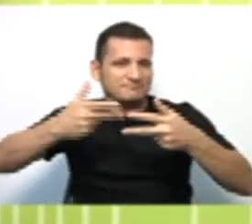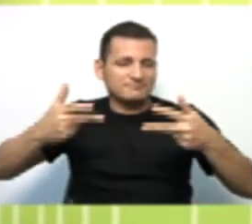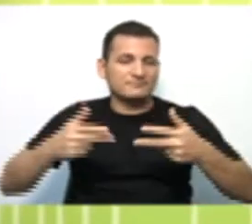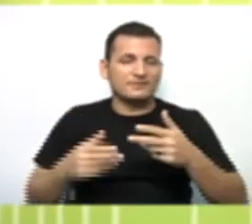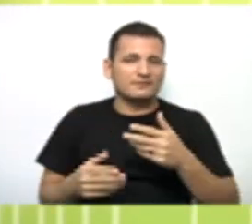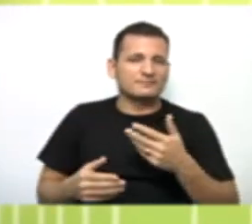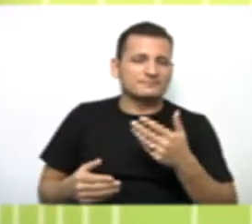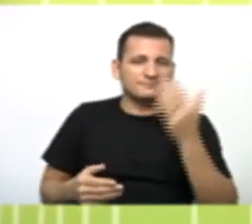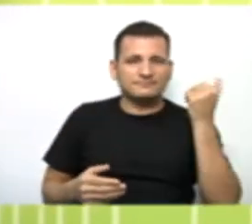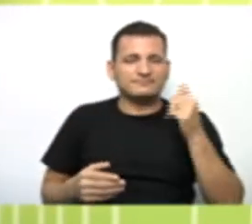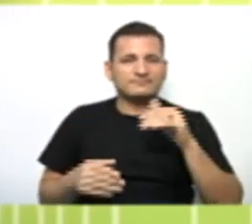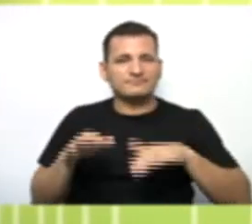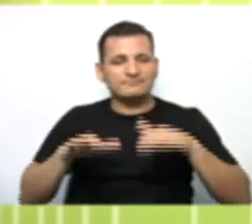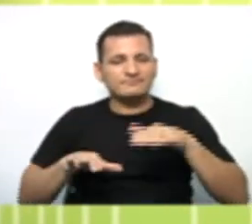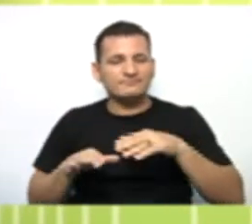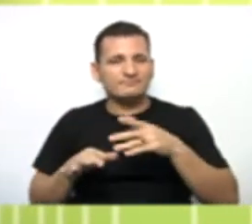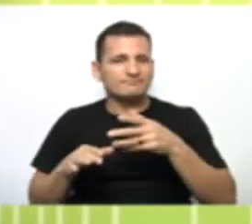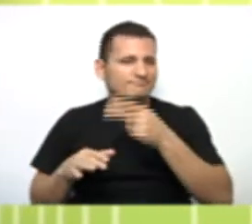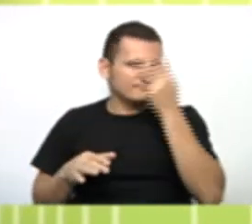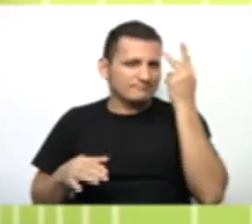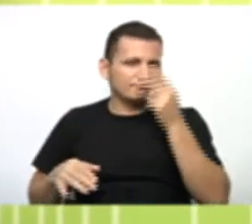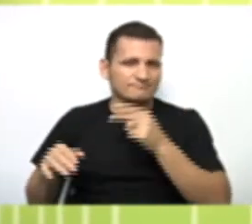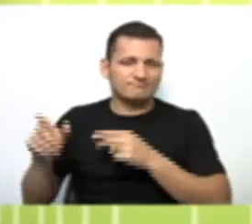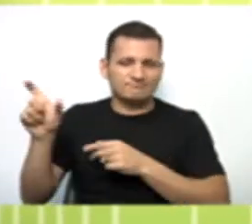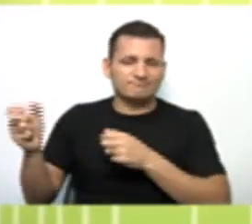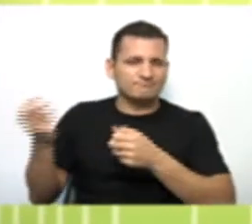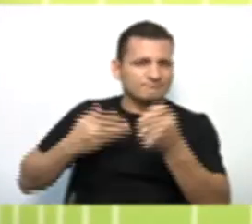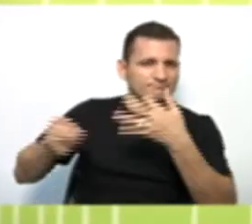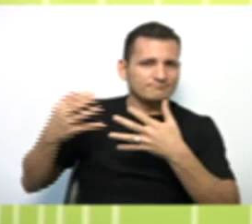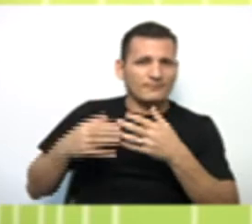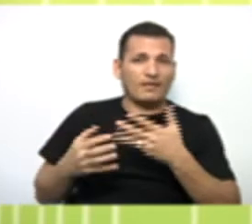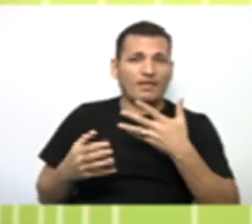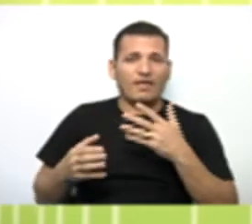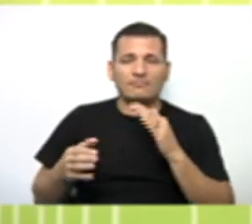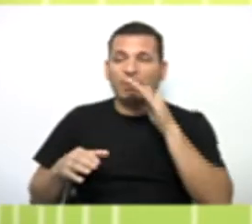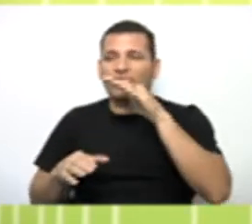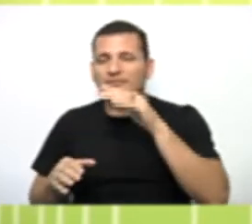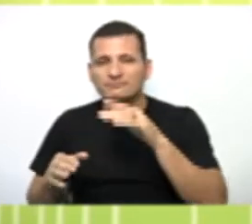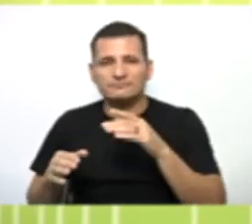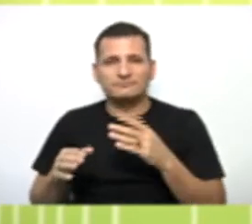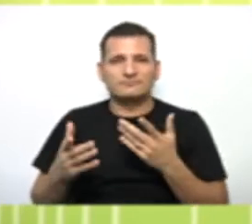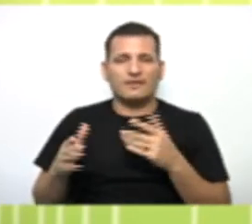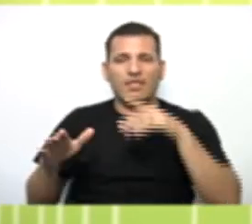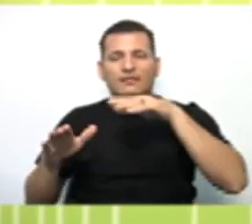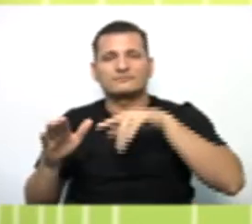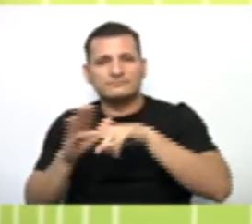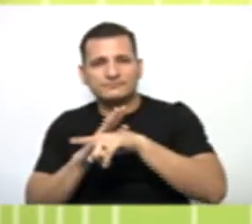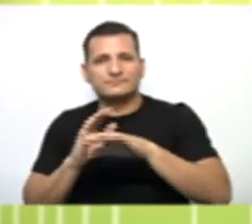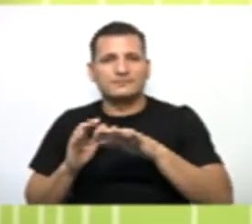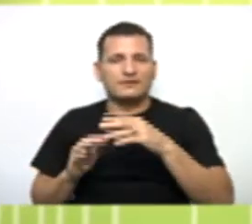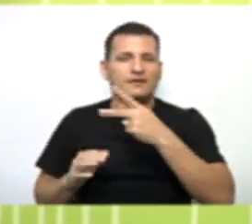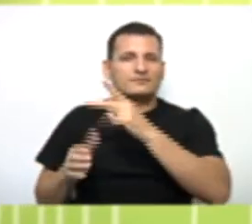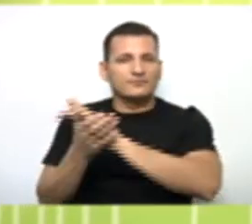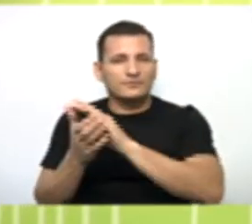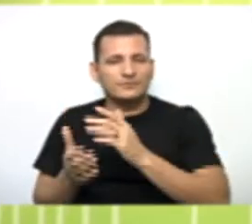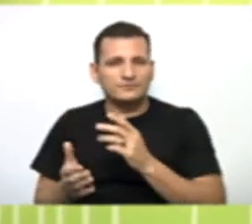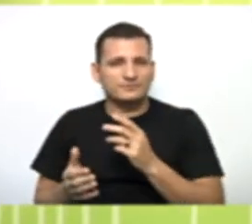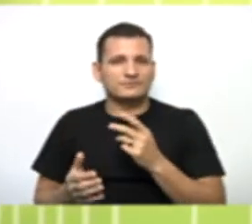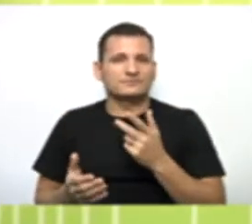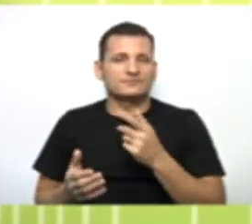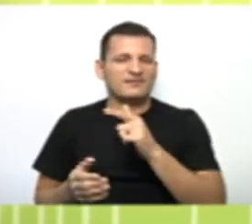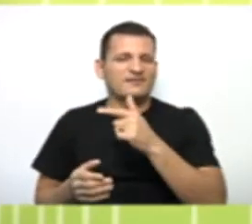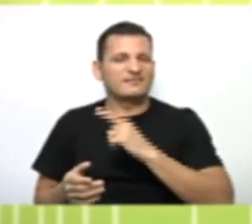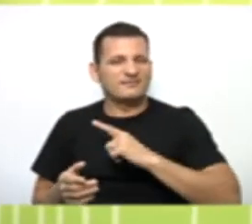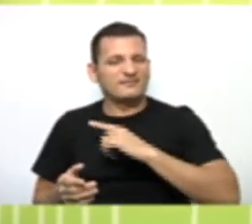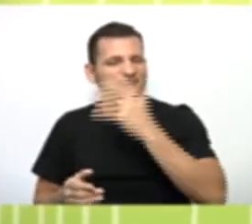vezes vai falar um problema pra gente e a gente quer antecipar. Rapaz, eu tô com um problema, sabe, lá em casa. Já sei, a sua esposa, né? Eu sei, ela tem